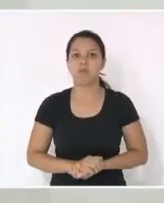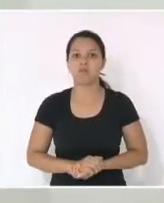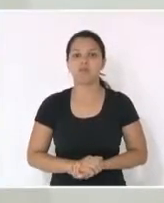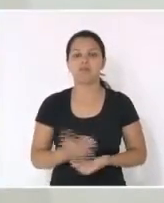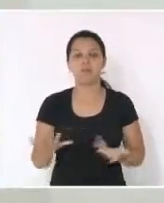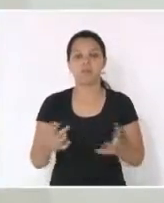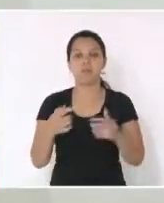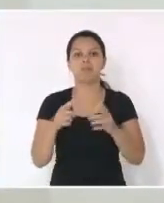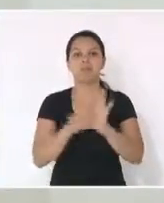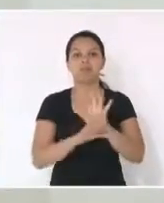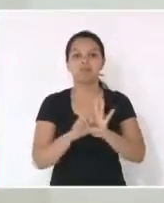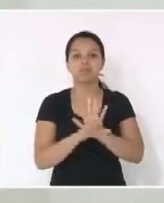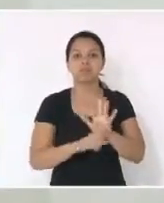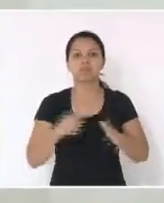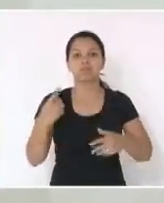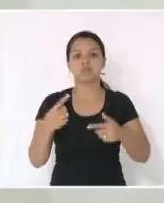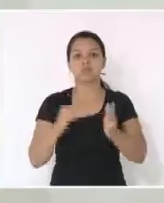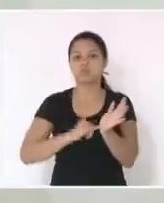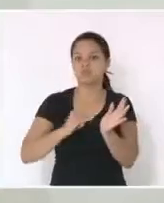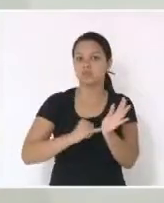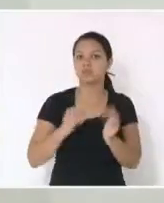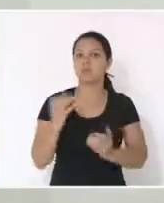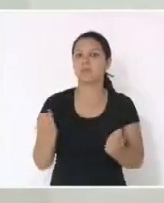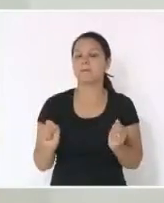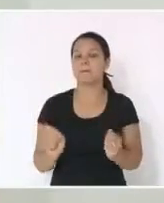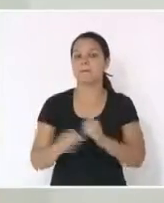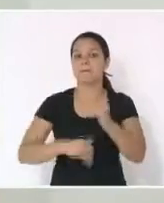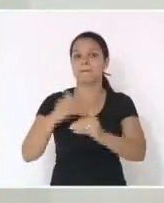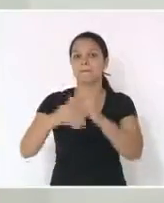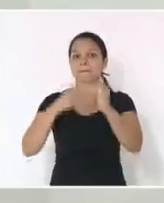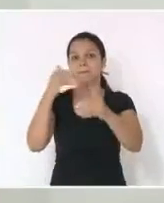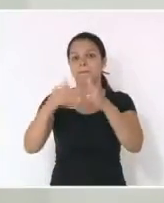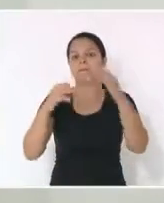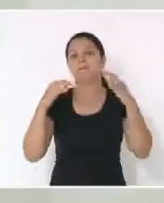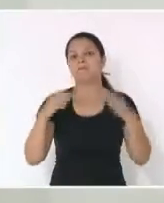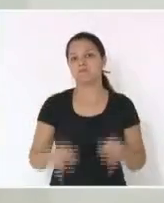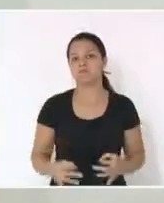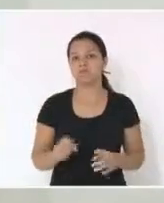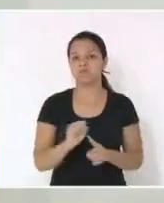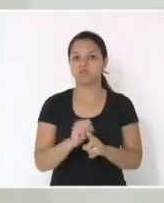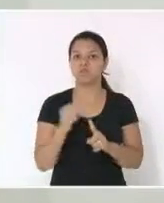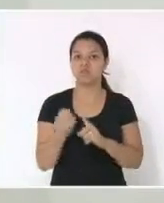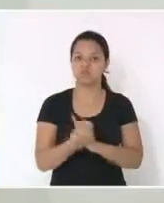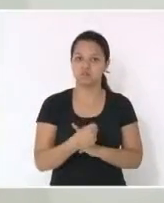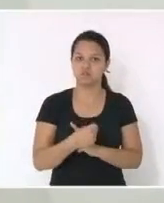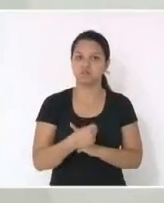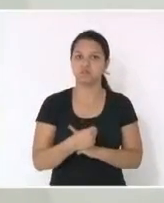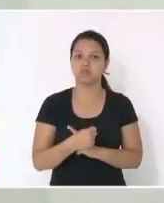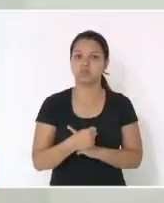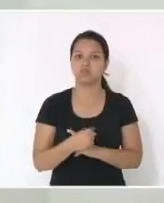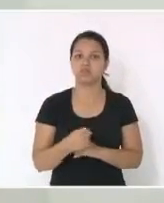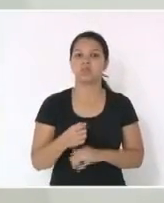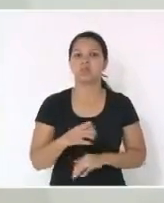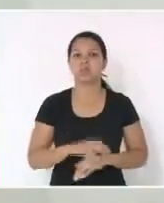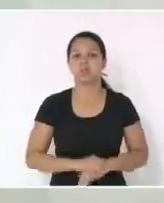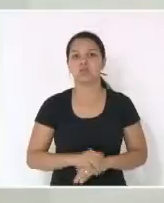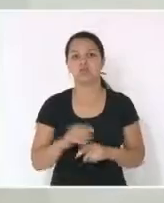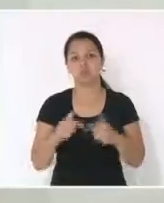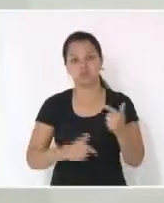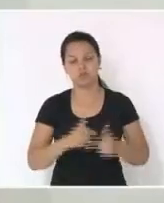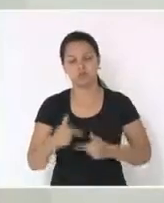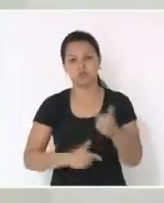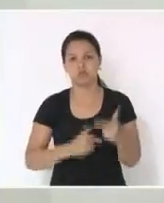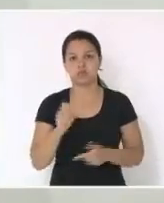santa catarina possa levantar a avançar e fazer justiça social com o empreendedor com o trabalhador